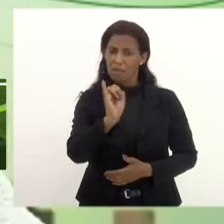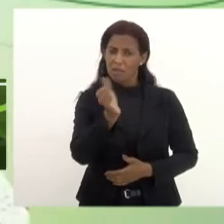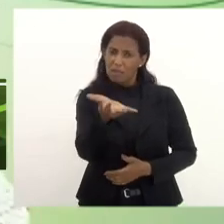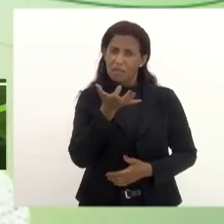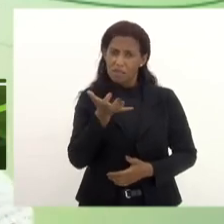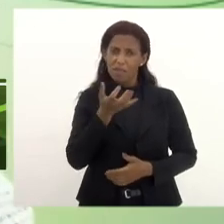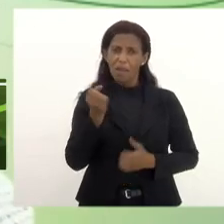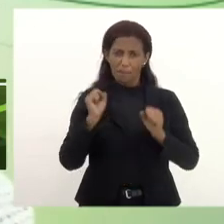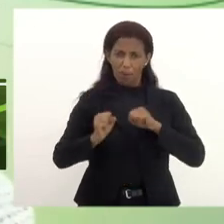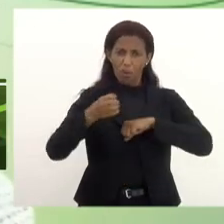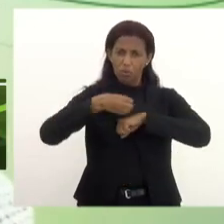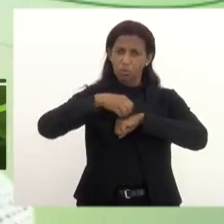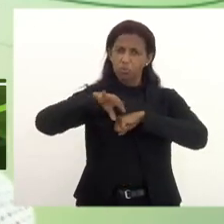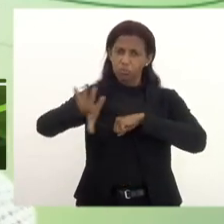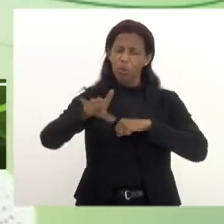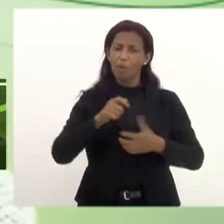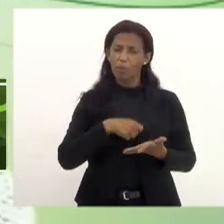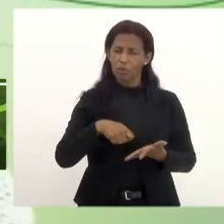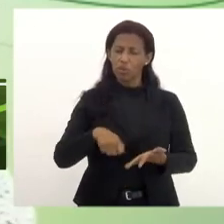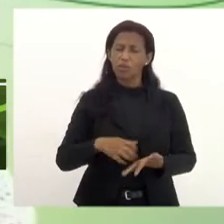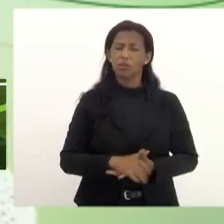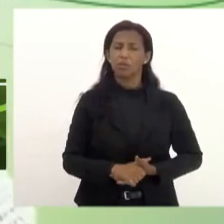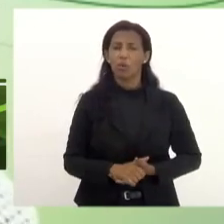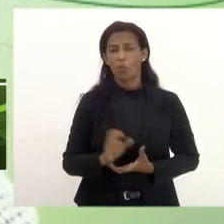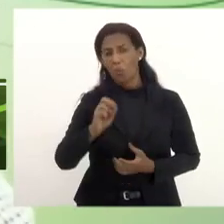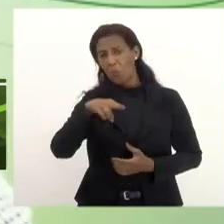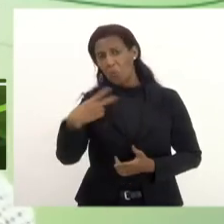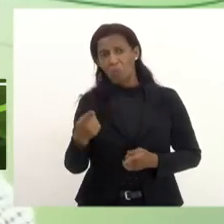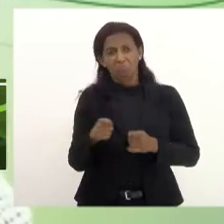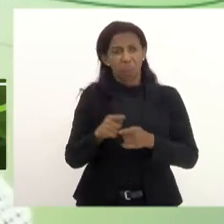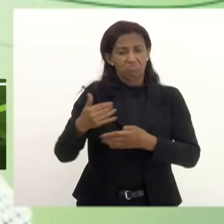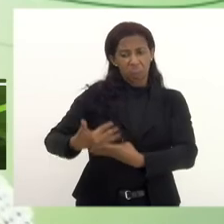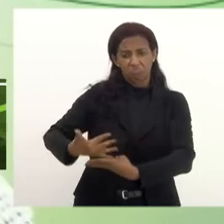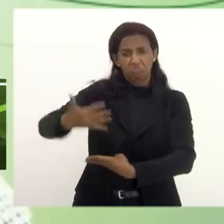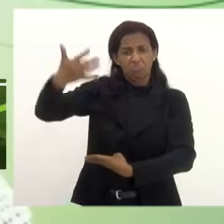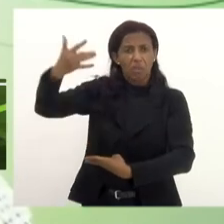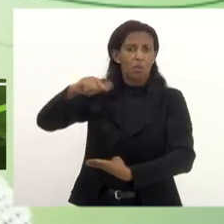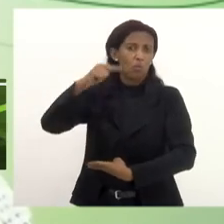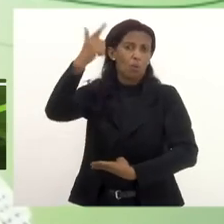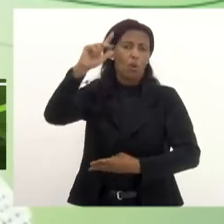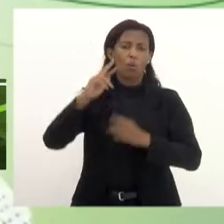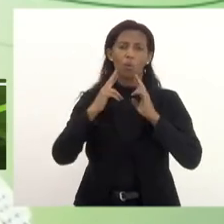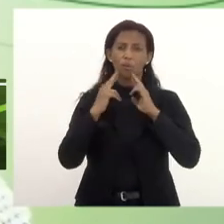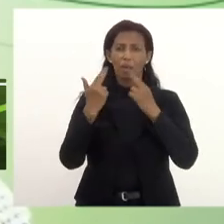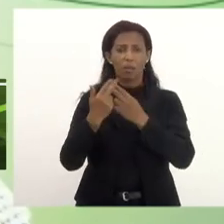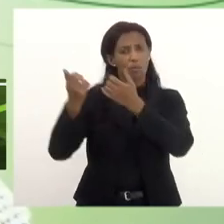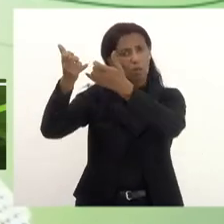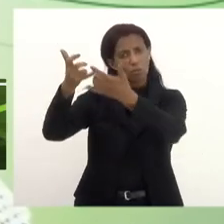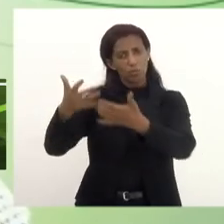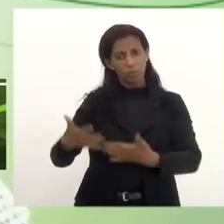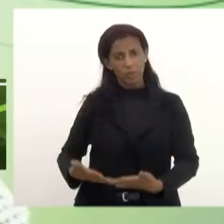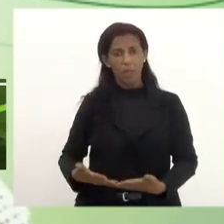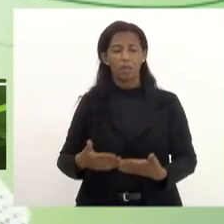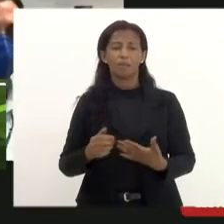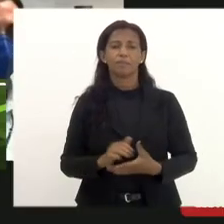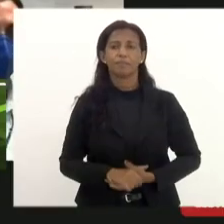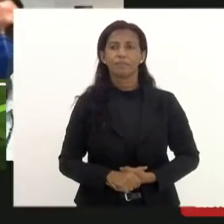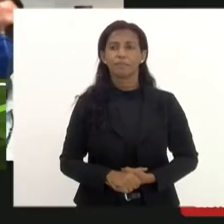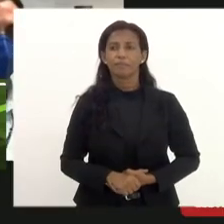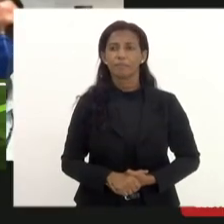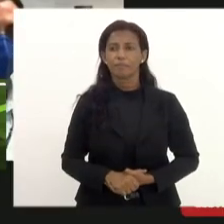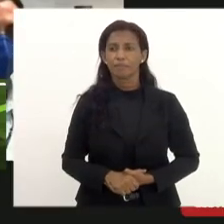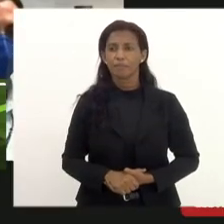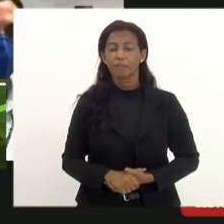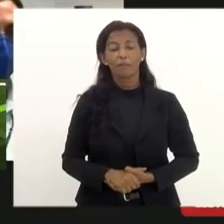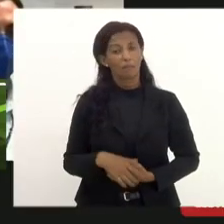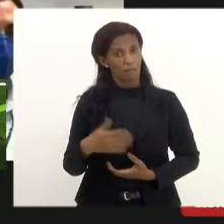gente também pode mandar isso por escrito ou, enfim, apresentar numa próxima reunião isso em mais detalhes. Obrigado.